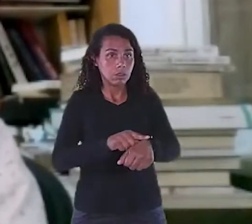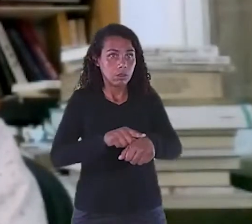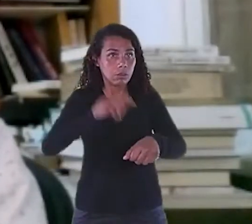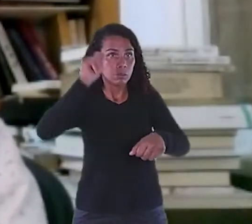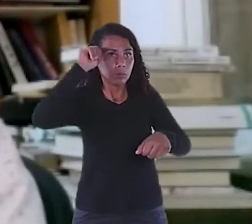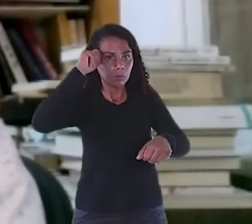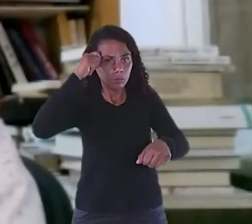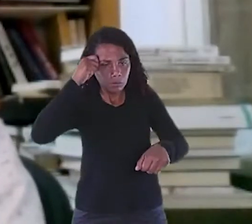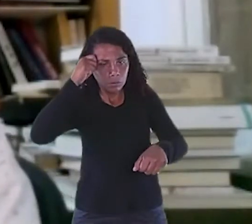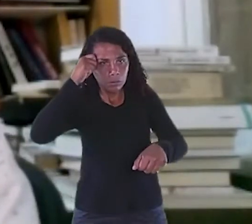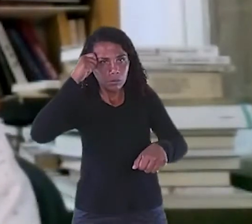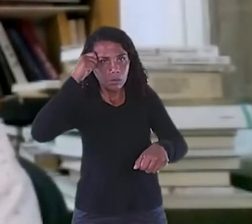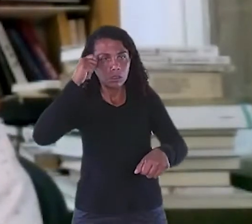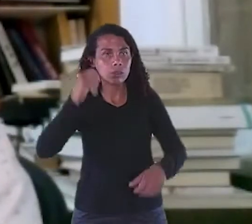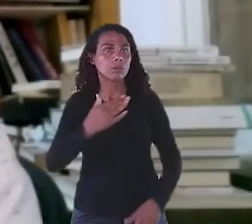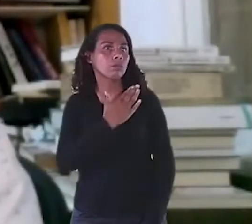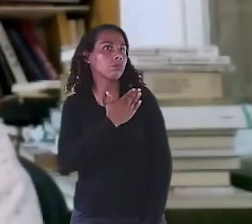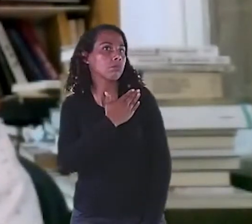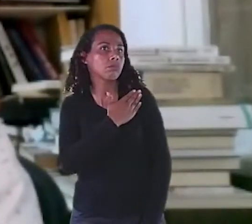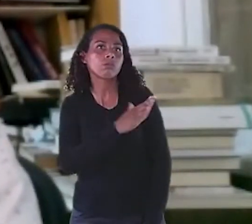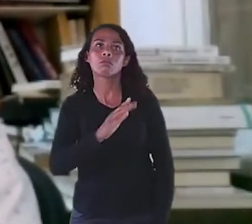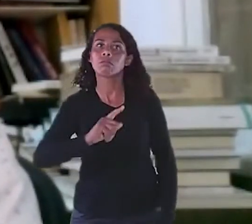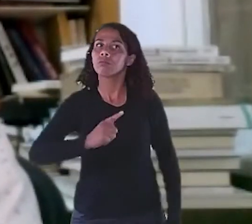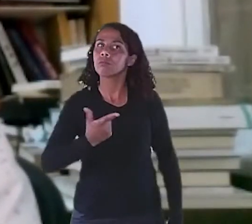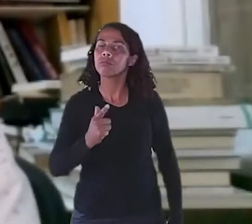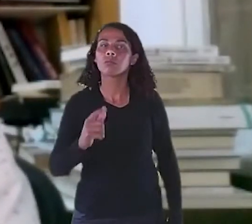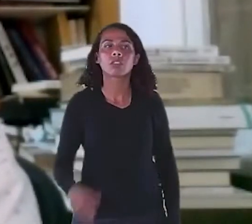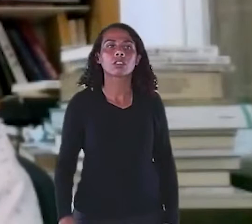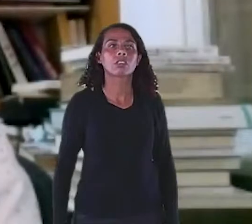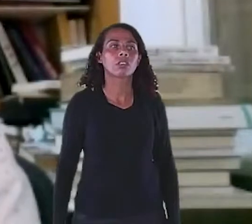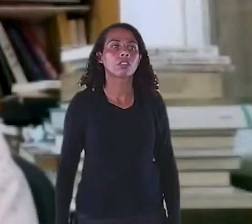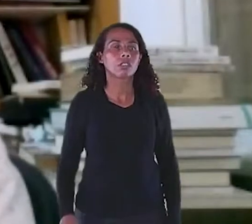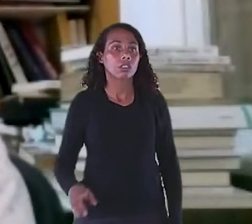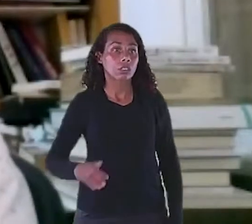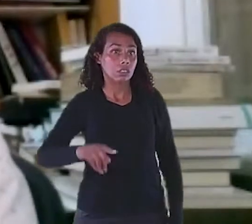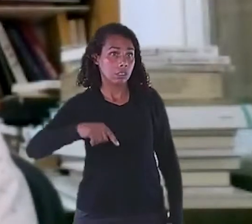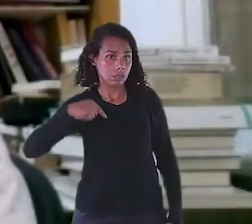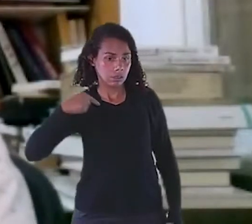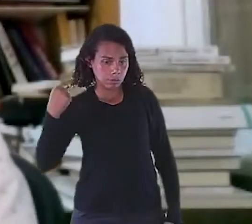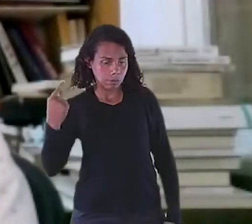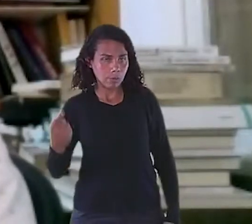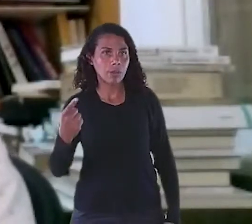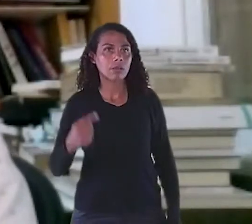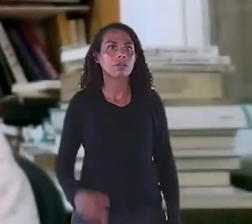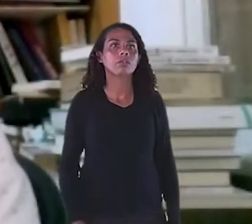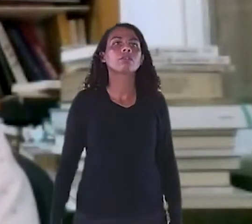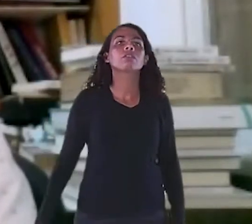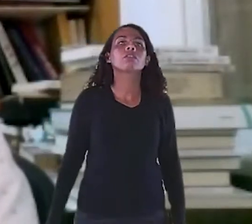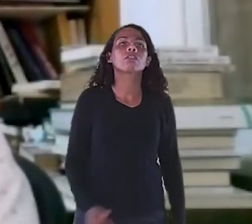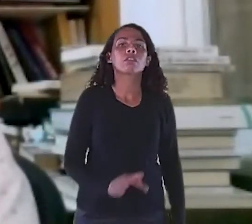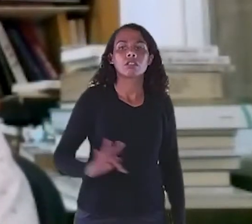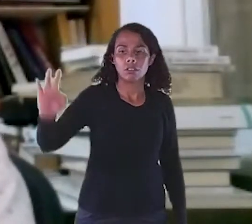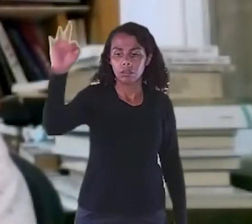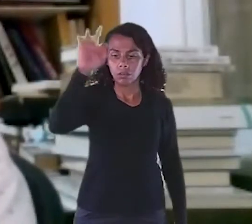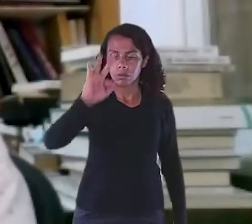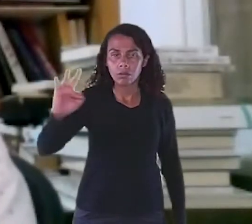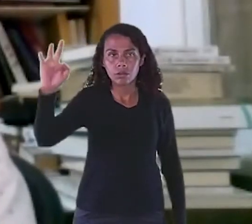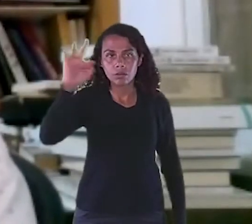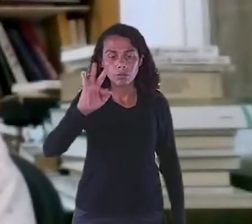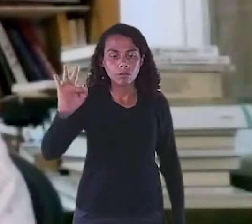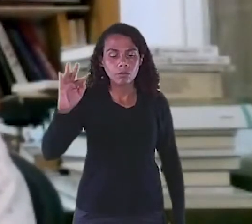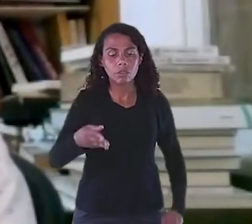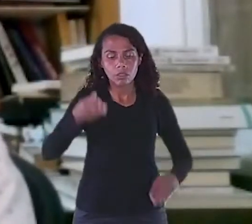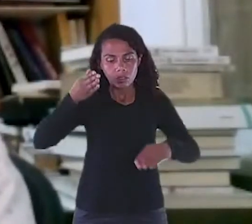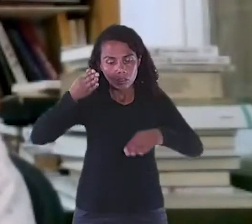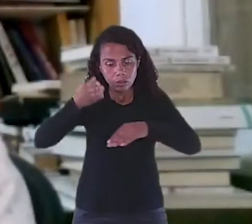na universidade, eu praticamente não vi muita coisa nova, alguma coisa que eu não tivesse visto